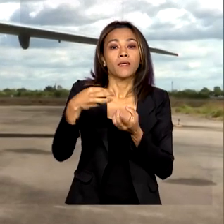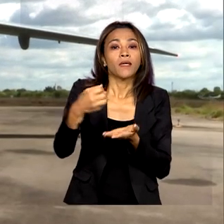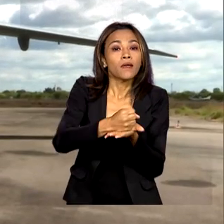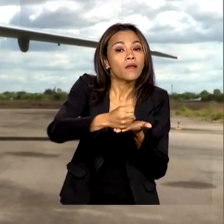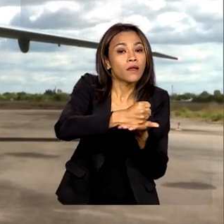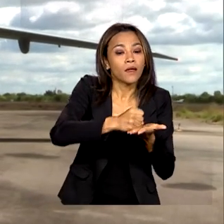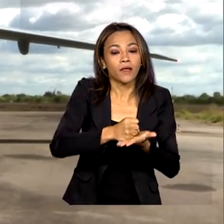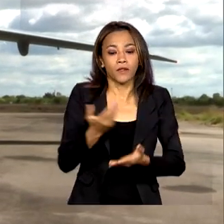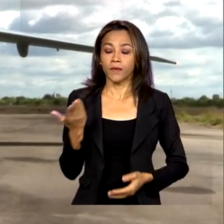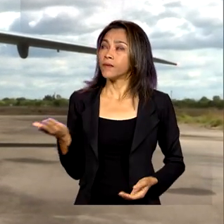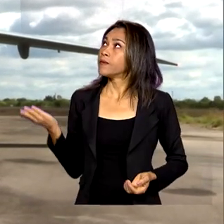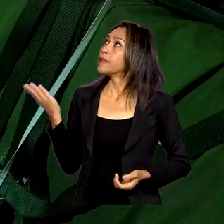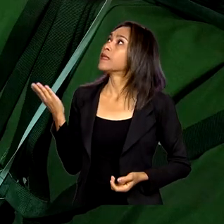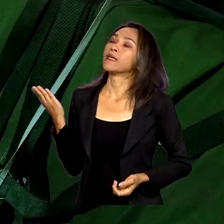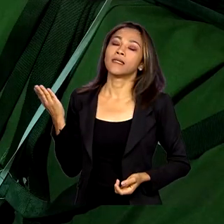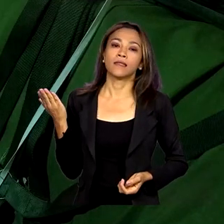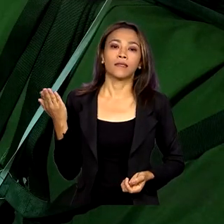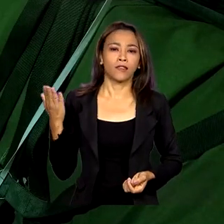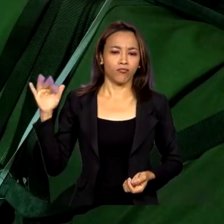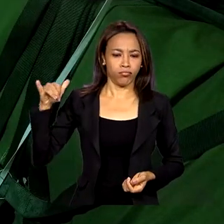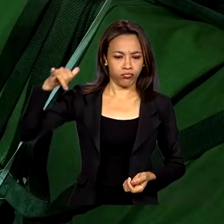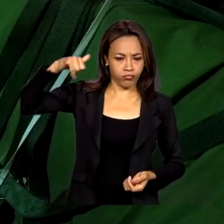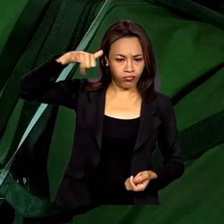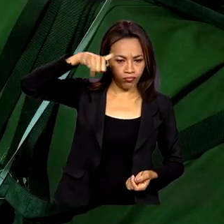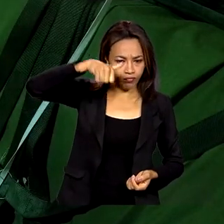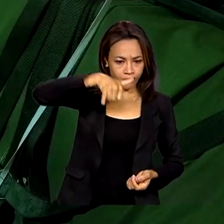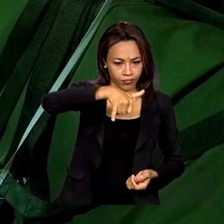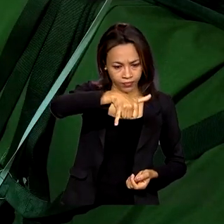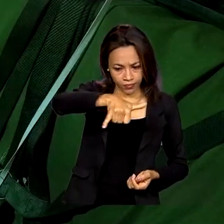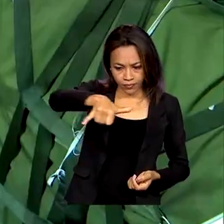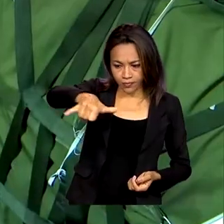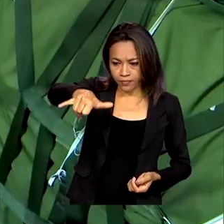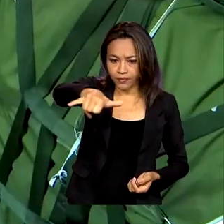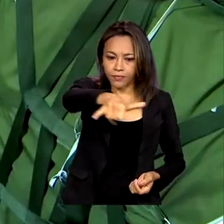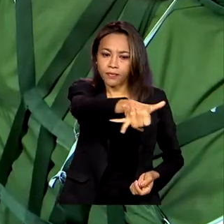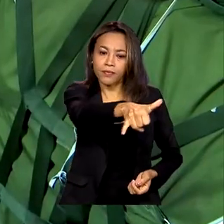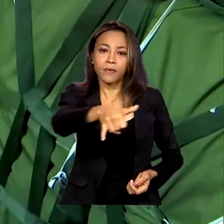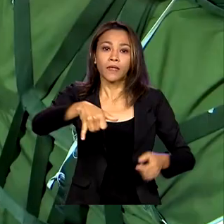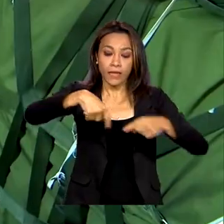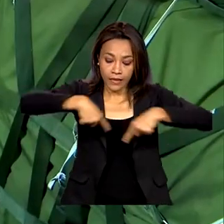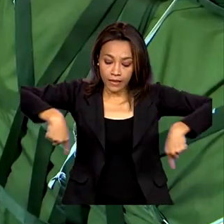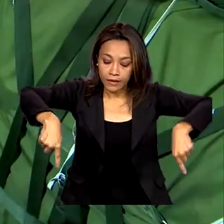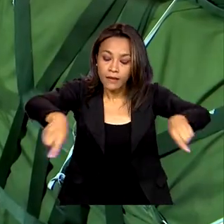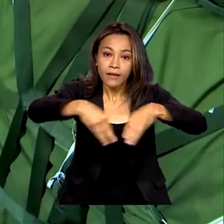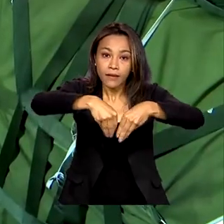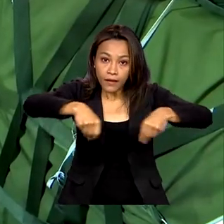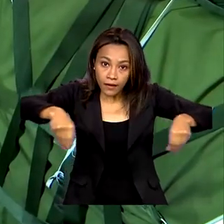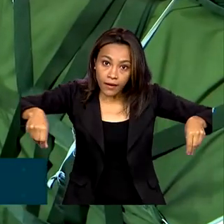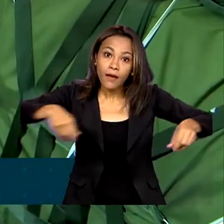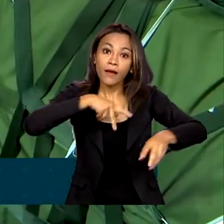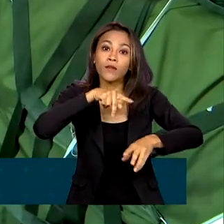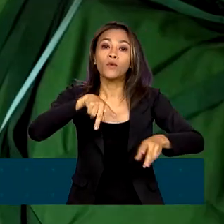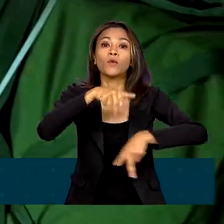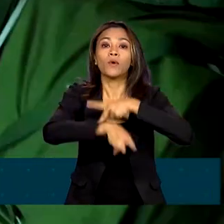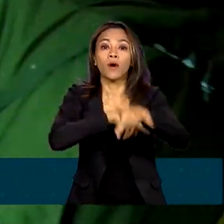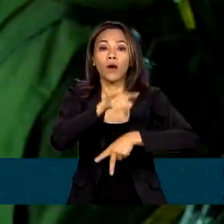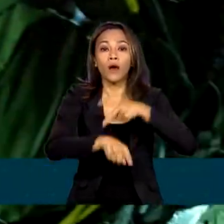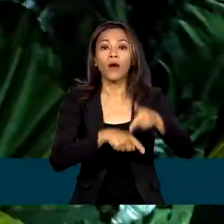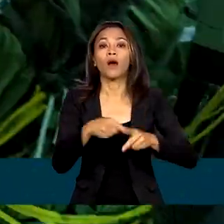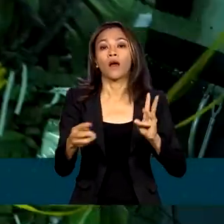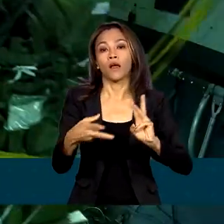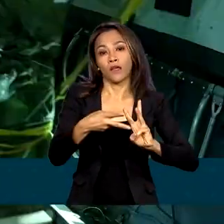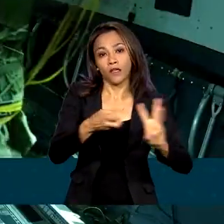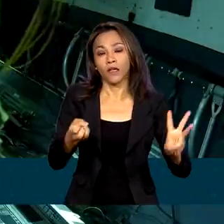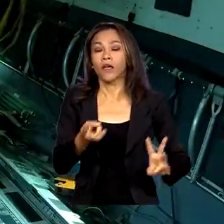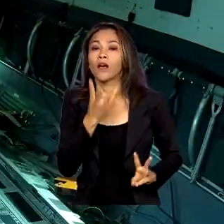cargueiro KC-390 sobrevoou o polo base de Surucucu, na terra indígena Yanomami, a maior do país. Segundo a